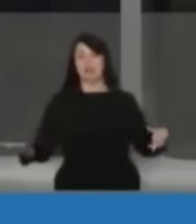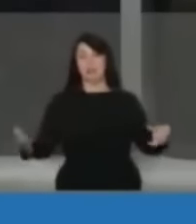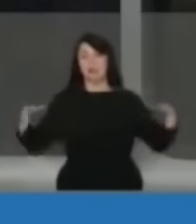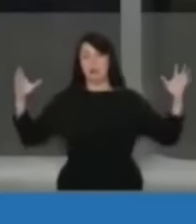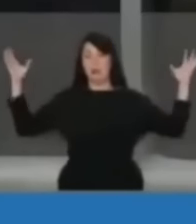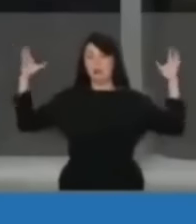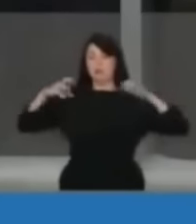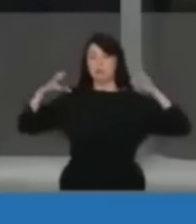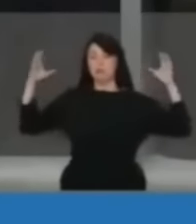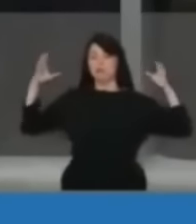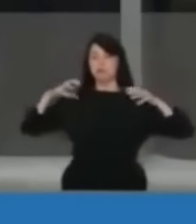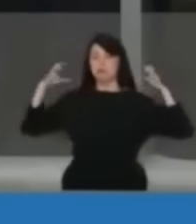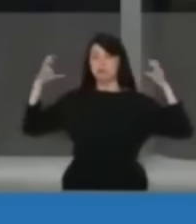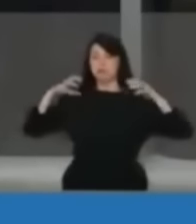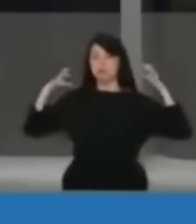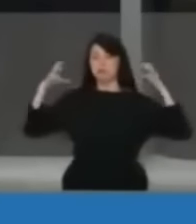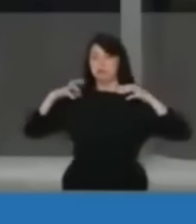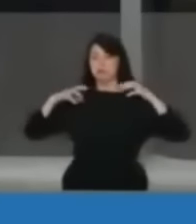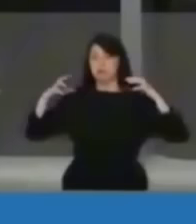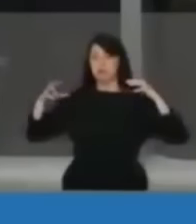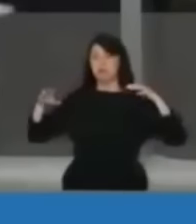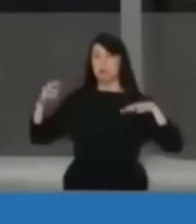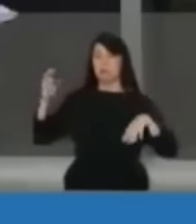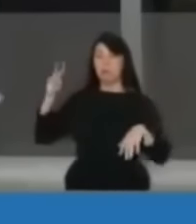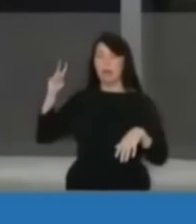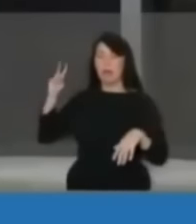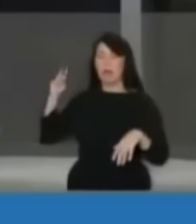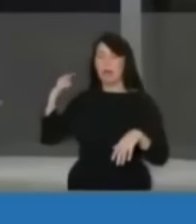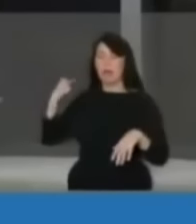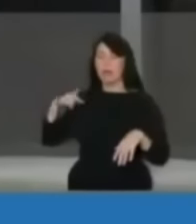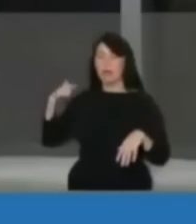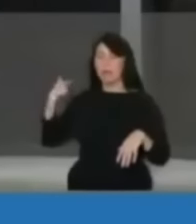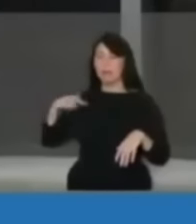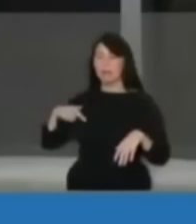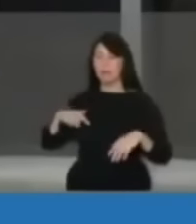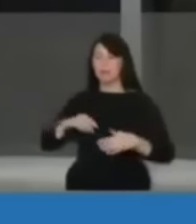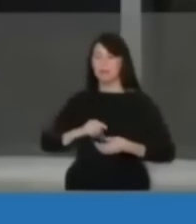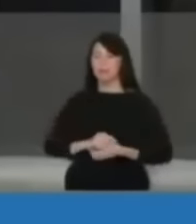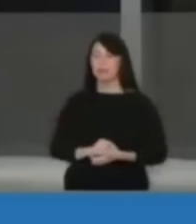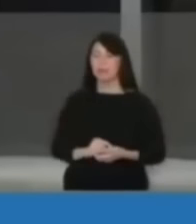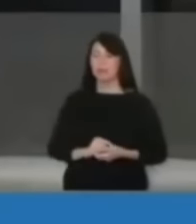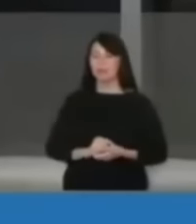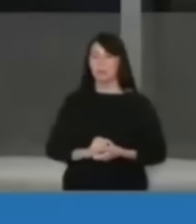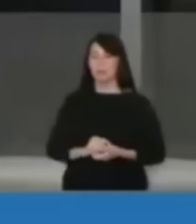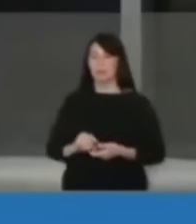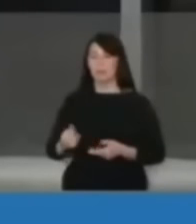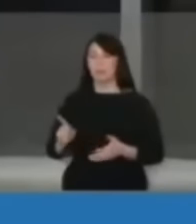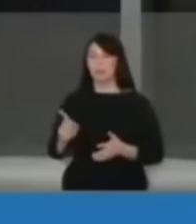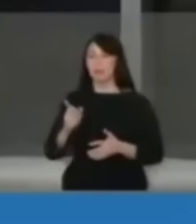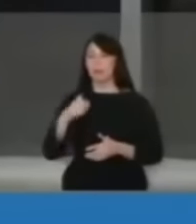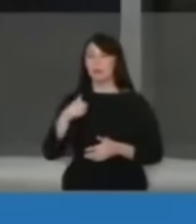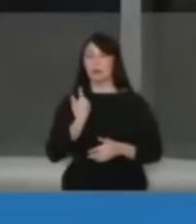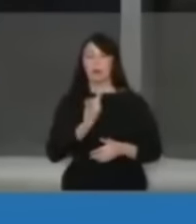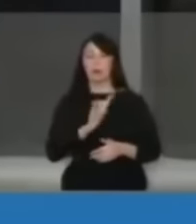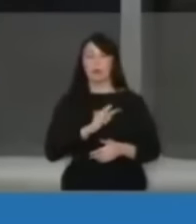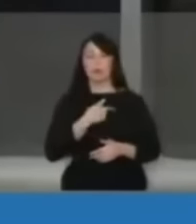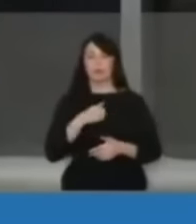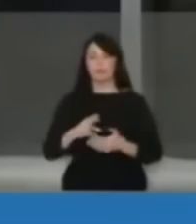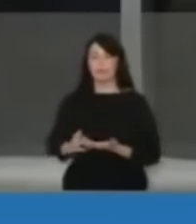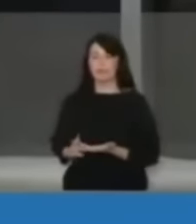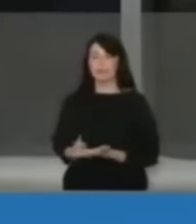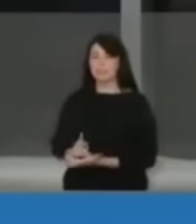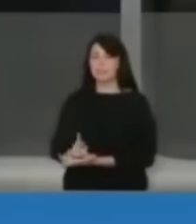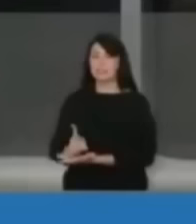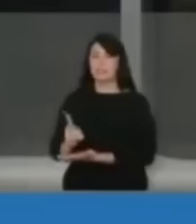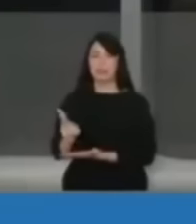território e nas nossas Minas Gerais. Mas estas tragédias que lá acontecem Nós temos que estar sempre correndo atrás